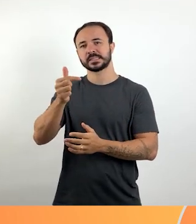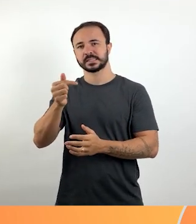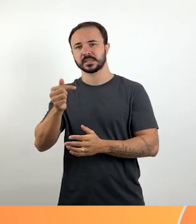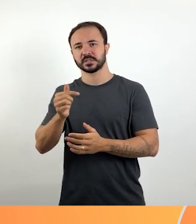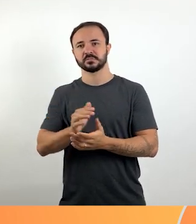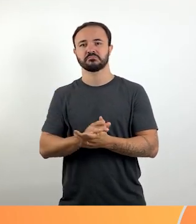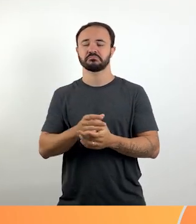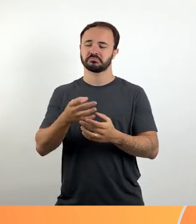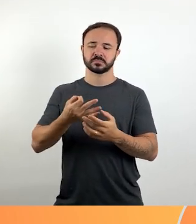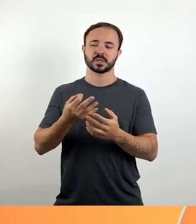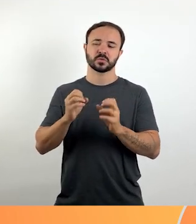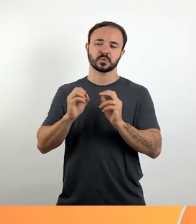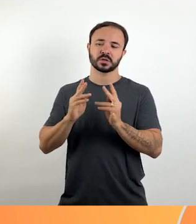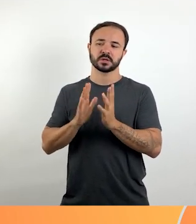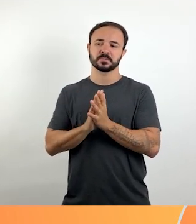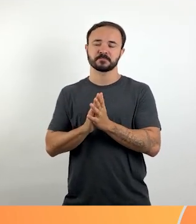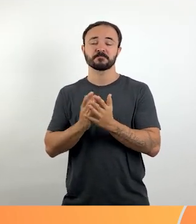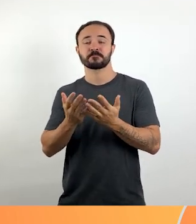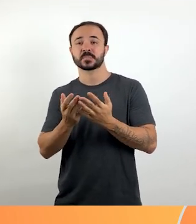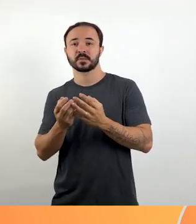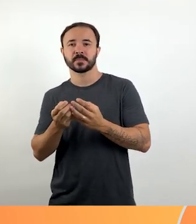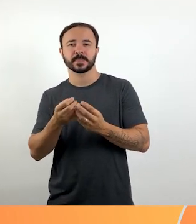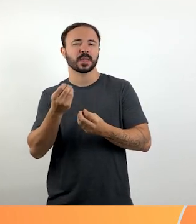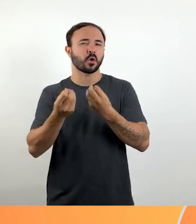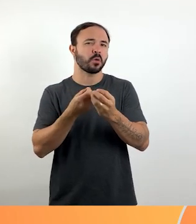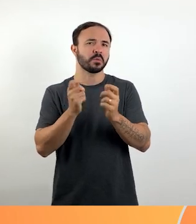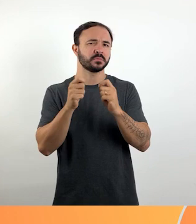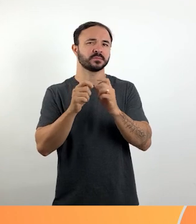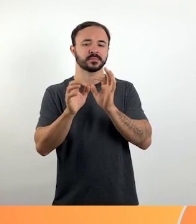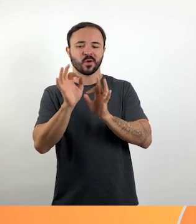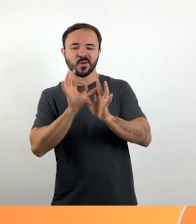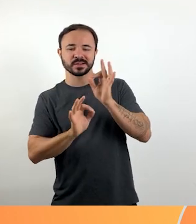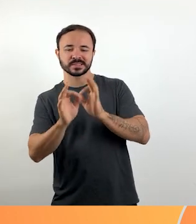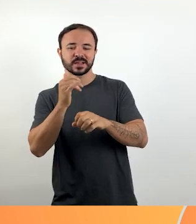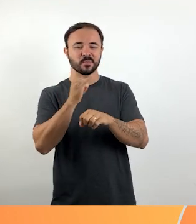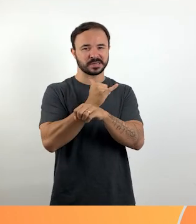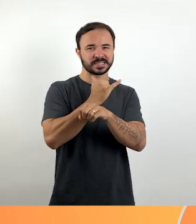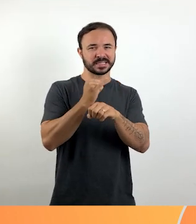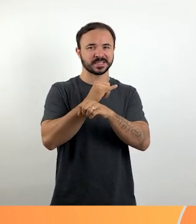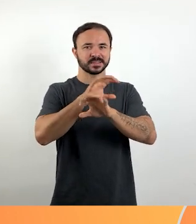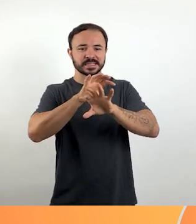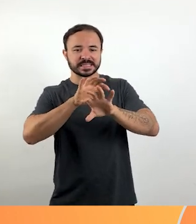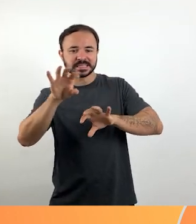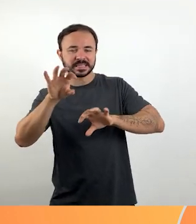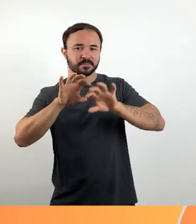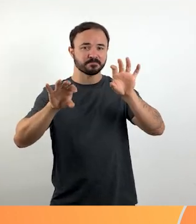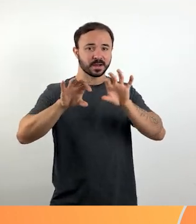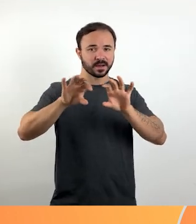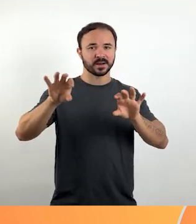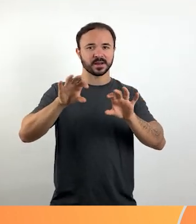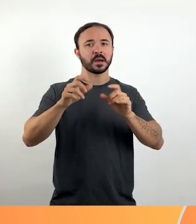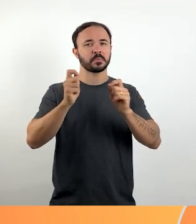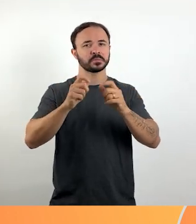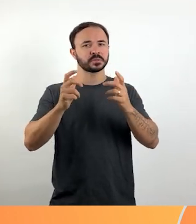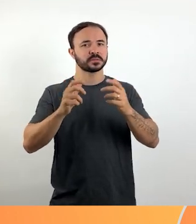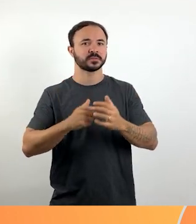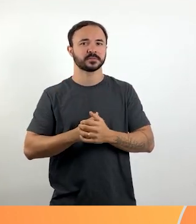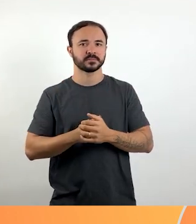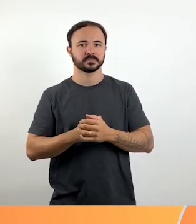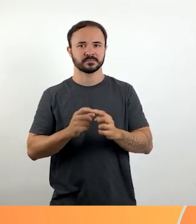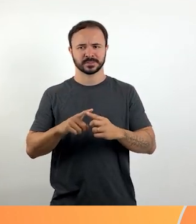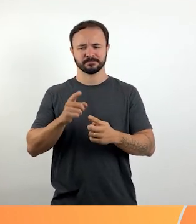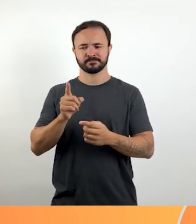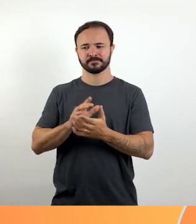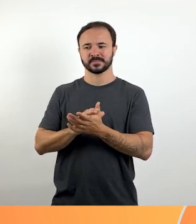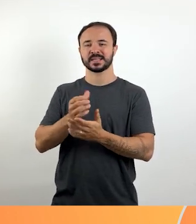esse 67 em vários números e tentar a multiplicação. É uma possibilidade. Só que 67 ele tem